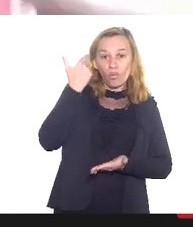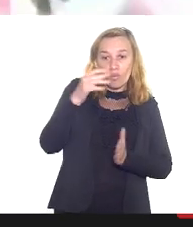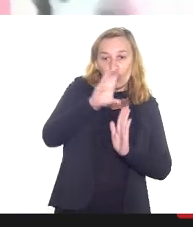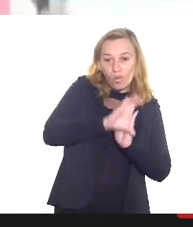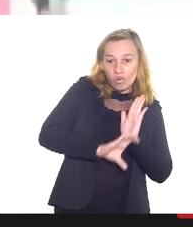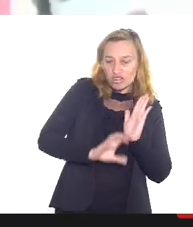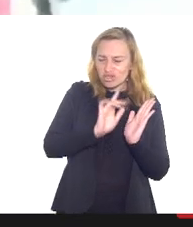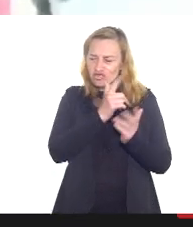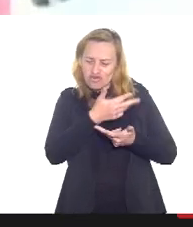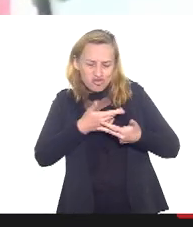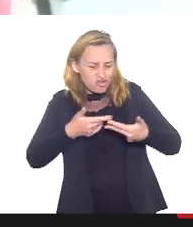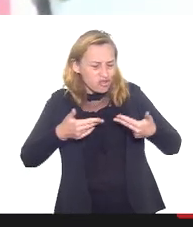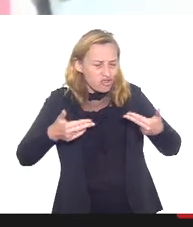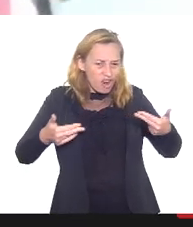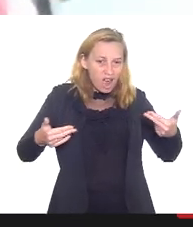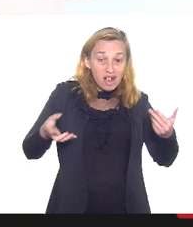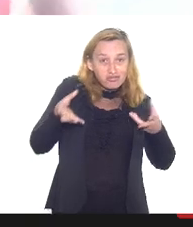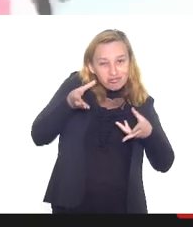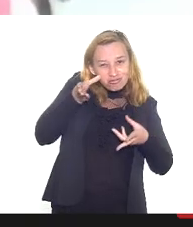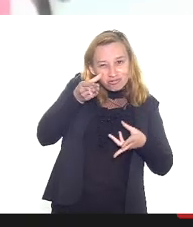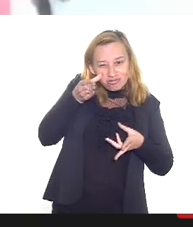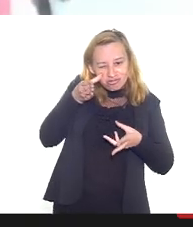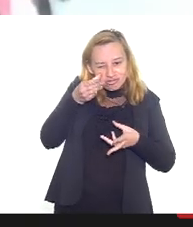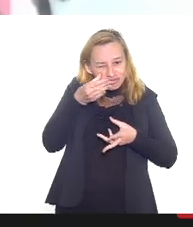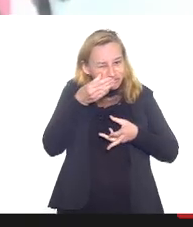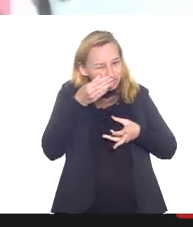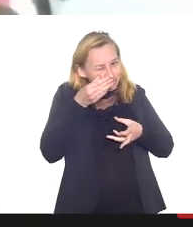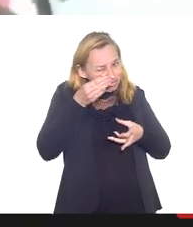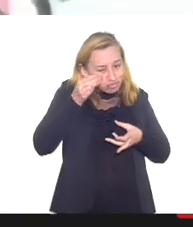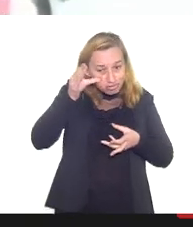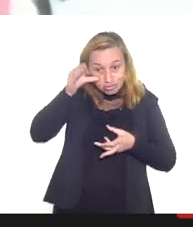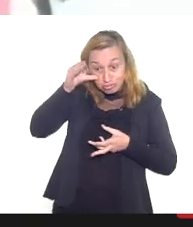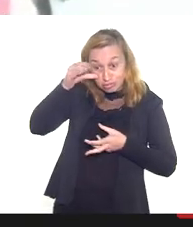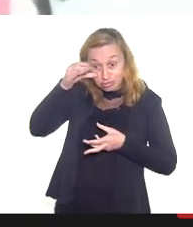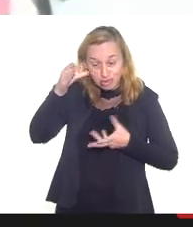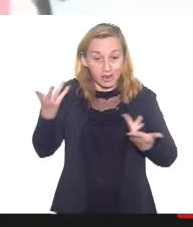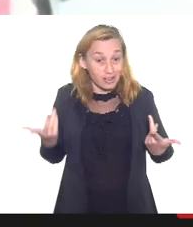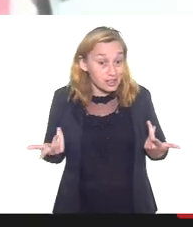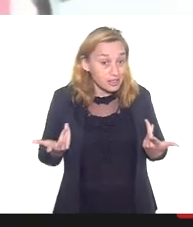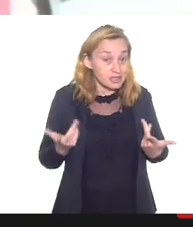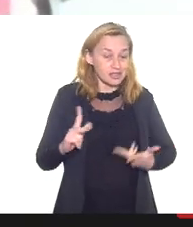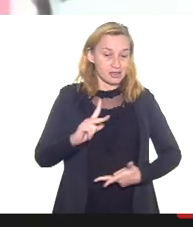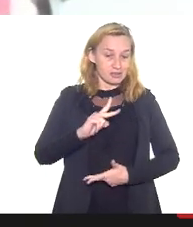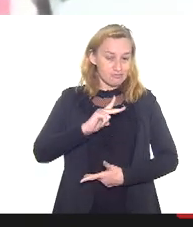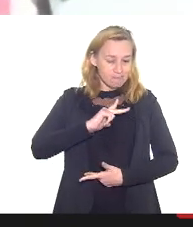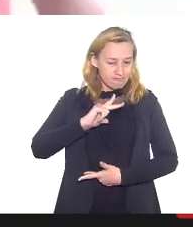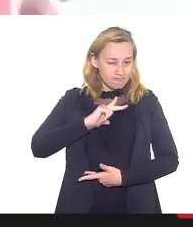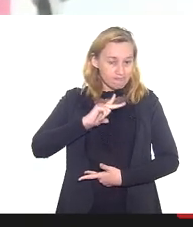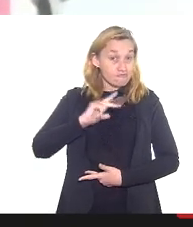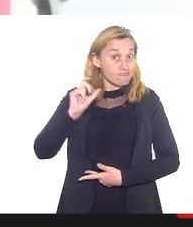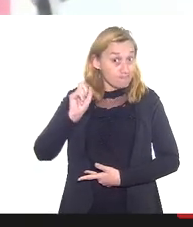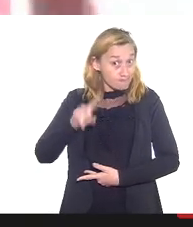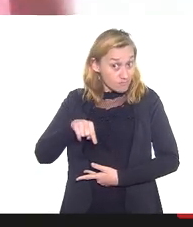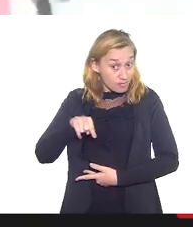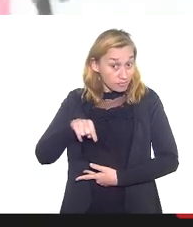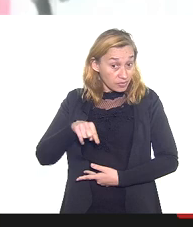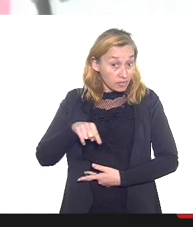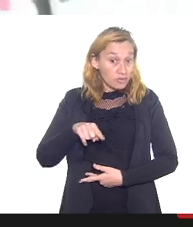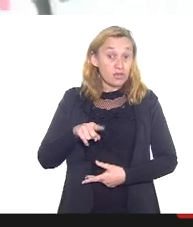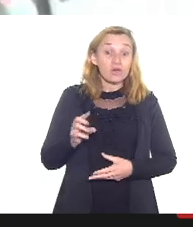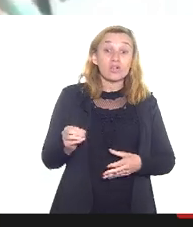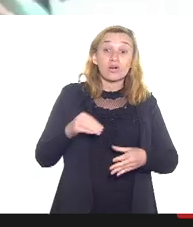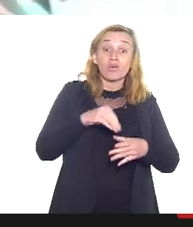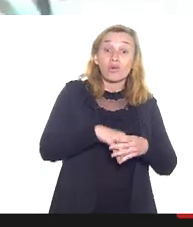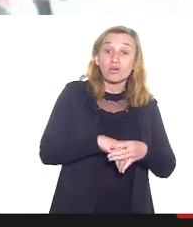uma série de interesses, e interesses inclusive privatistas, né, ela foi